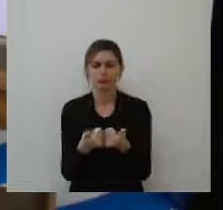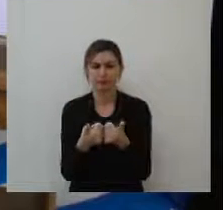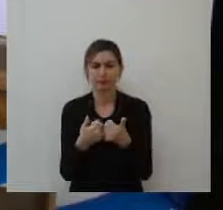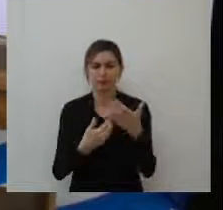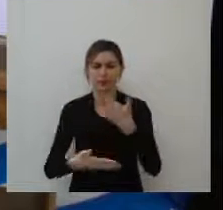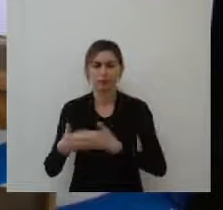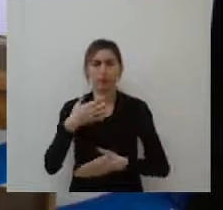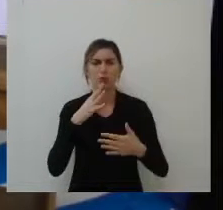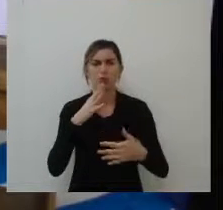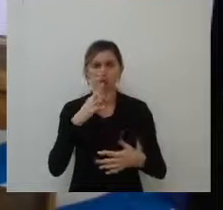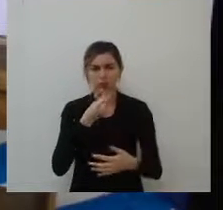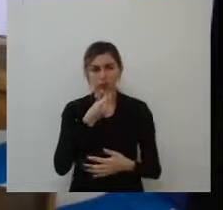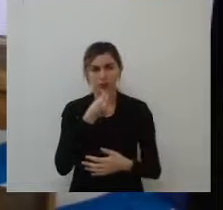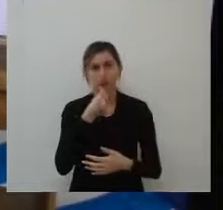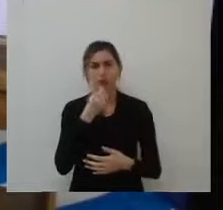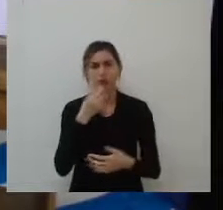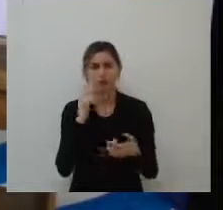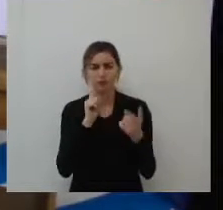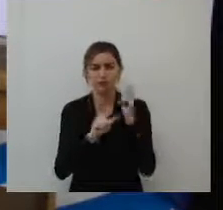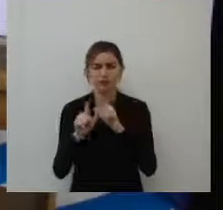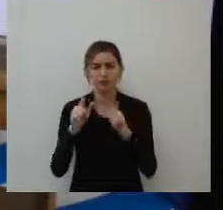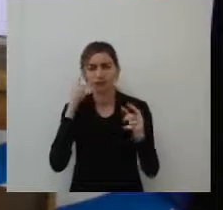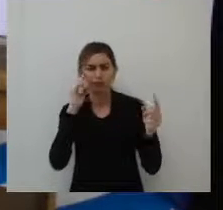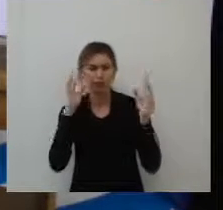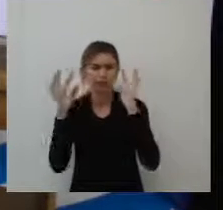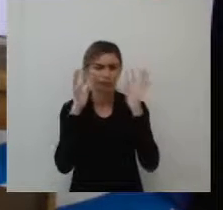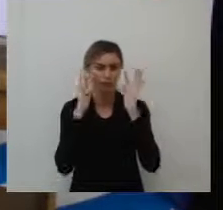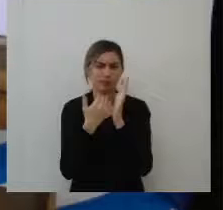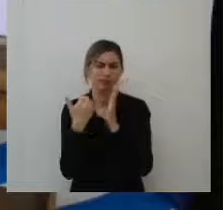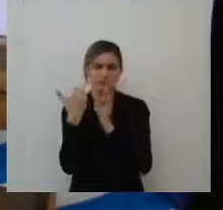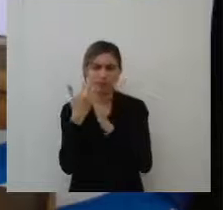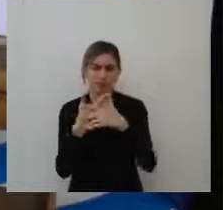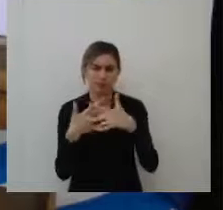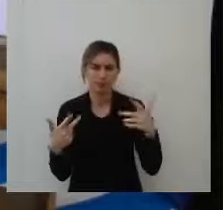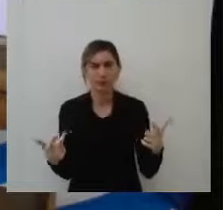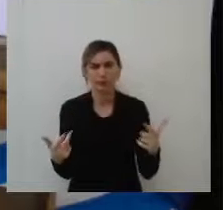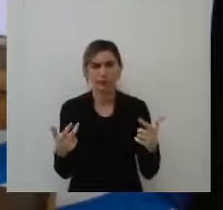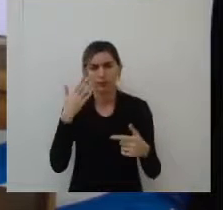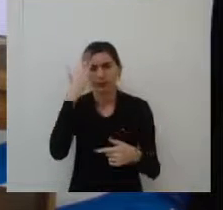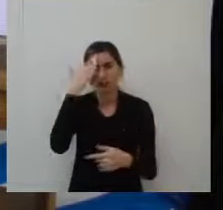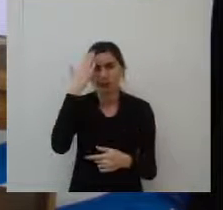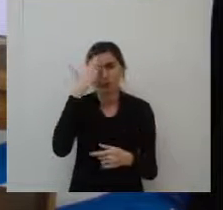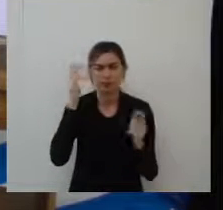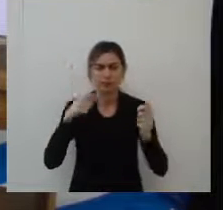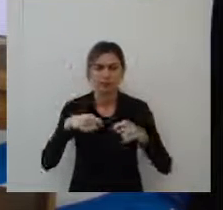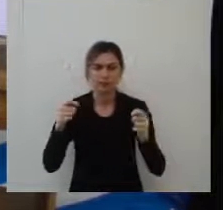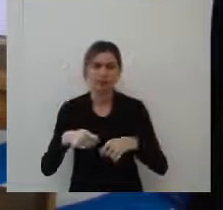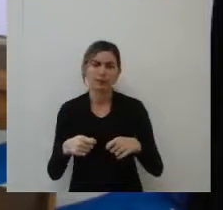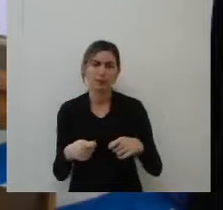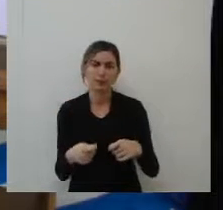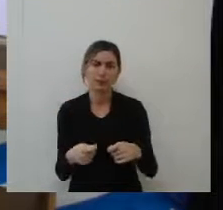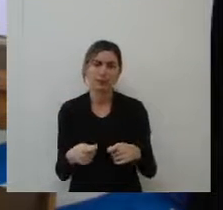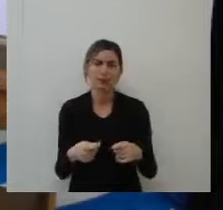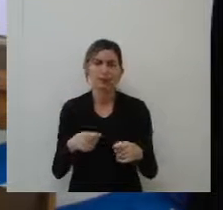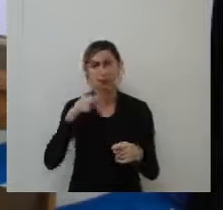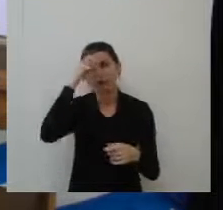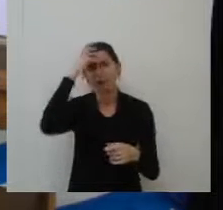meios de conhecimento que você vai conseguir discernir mais as coisas, tá? Você vai conseguir saber se é possível,